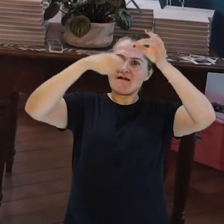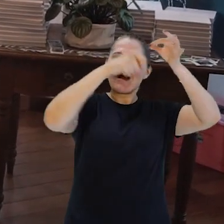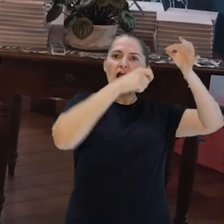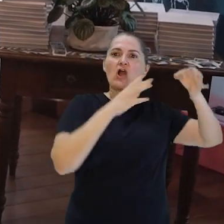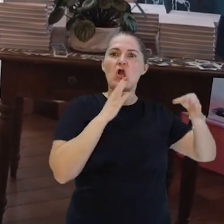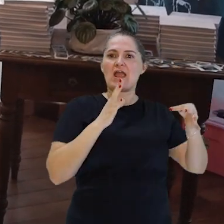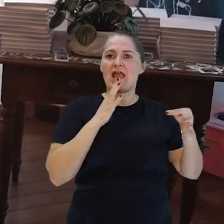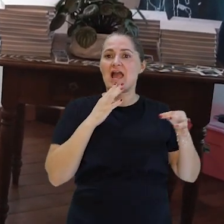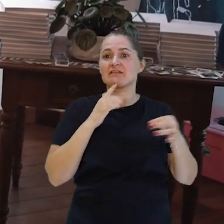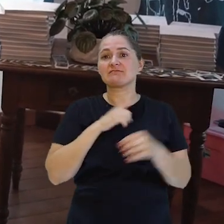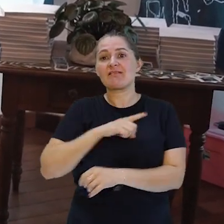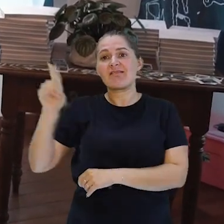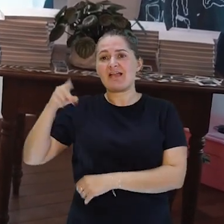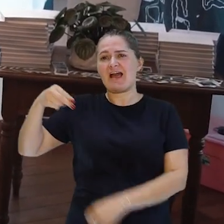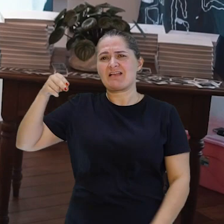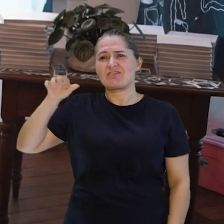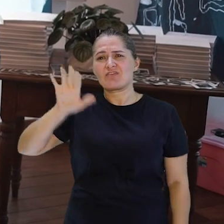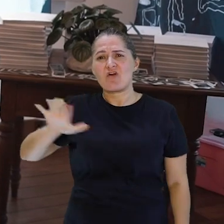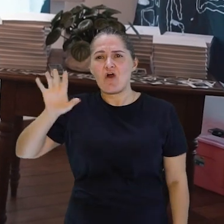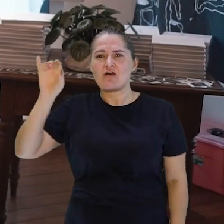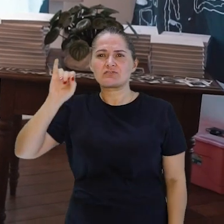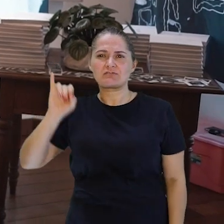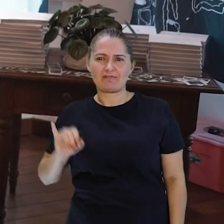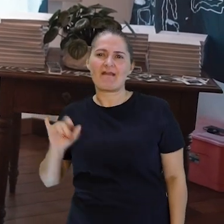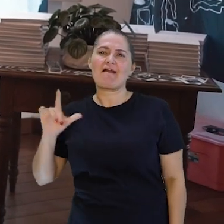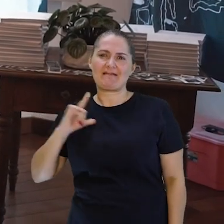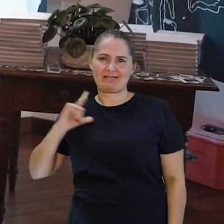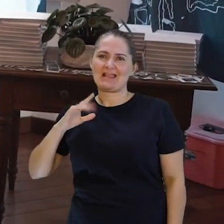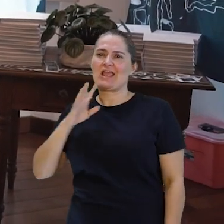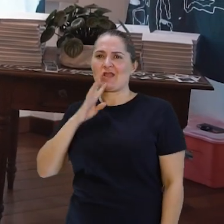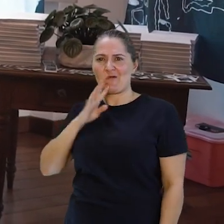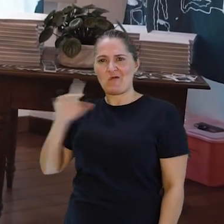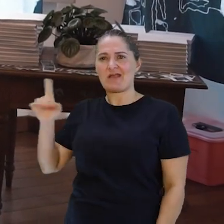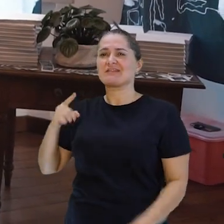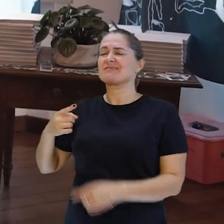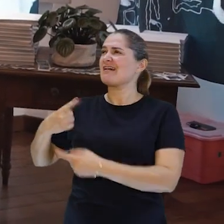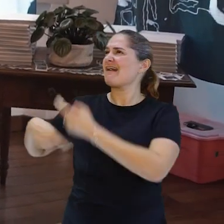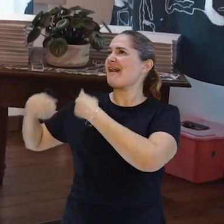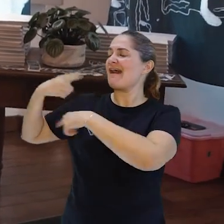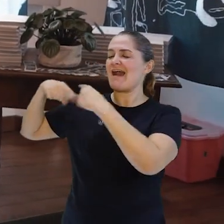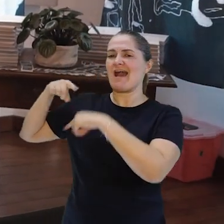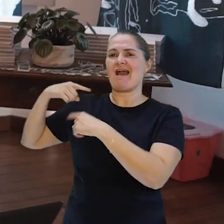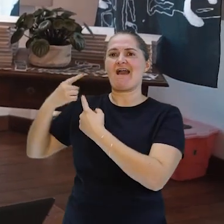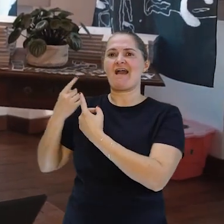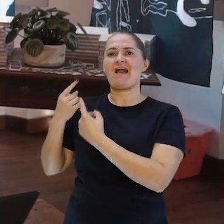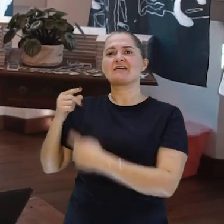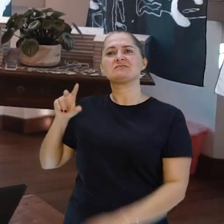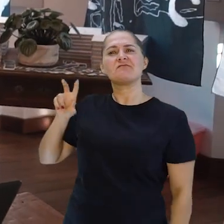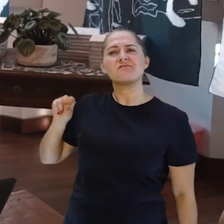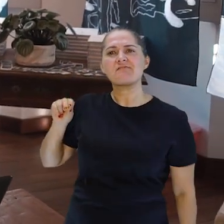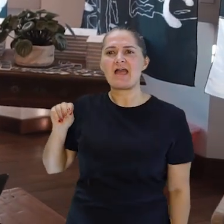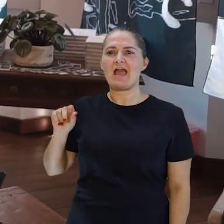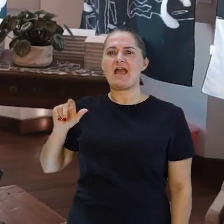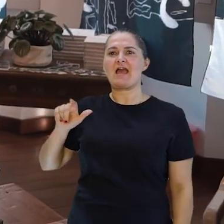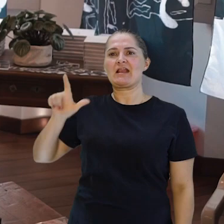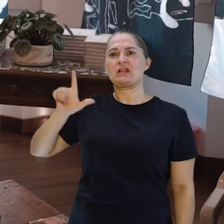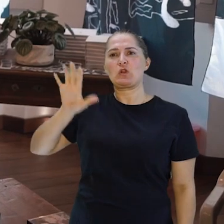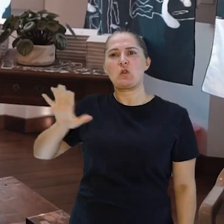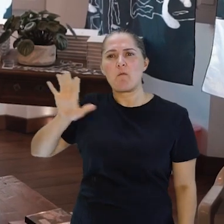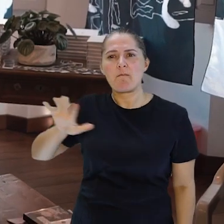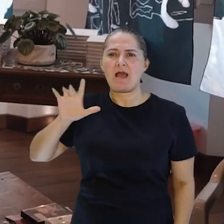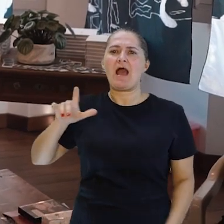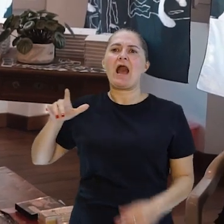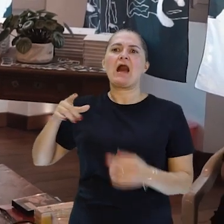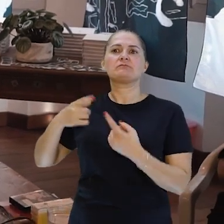aqui conhece. Lá é chamado de Rúncula rética. Réticos é aquele povo mais antigo lá do norte, antes do Vêneto, do